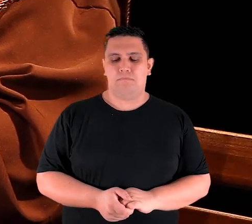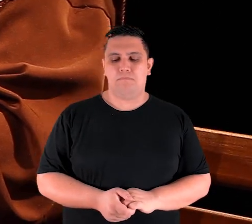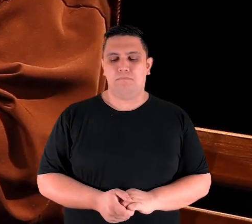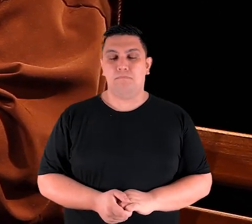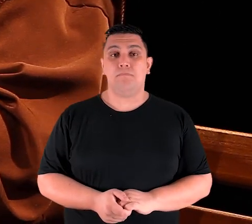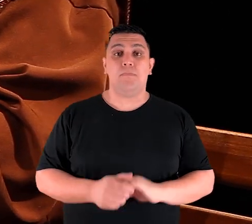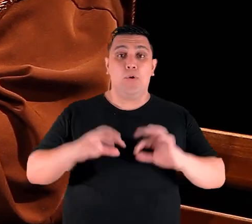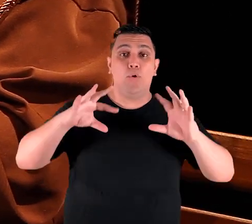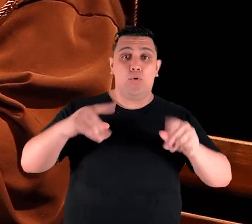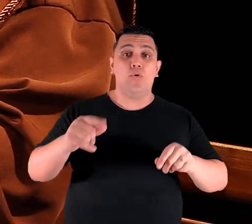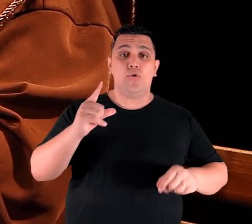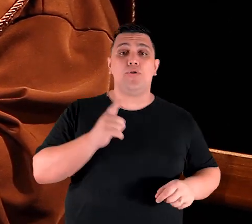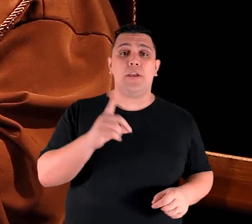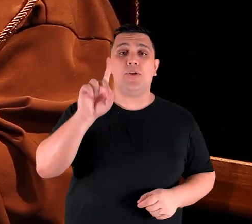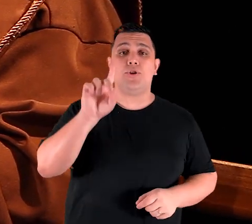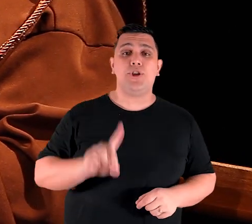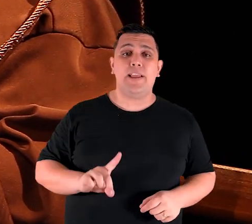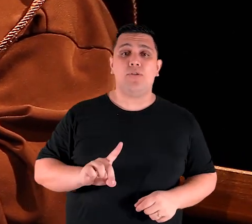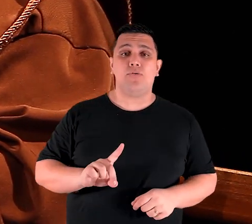Todos têm o direito de viver,